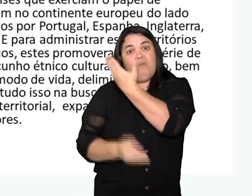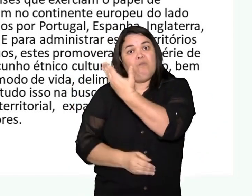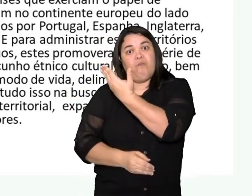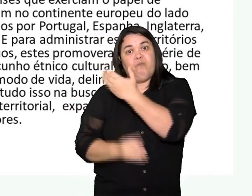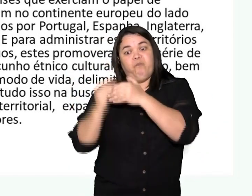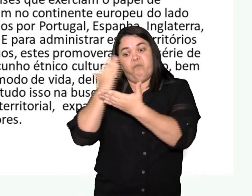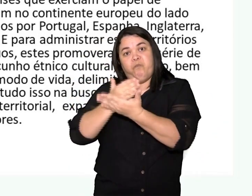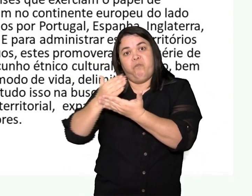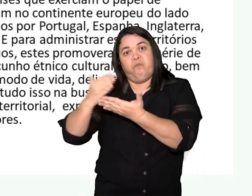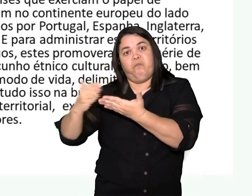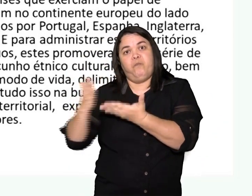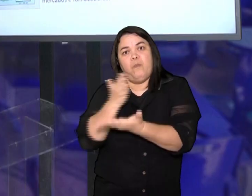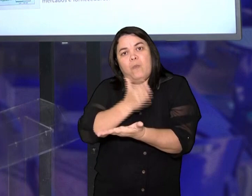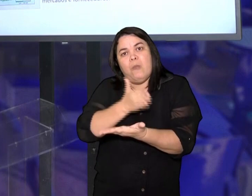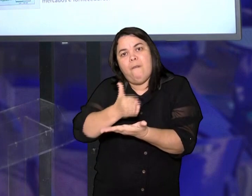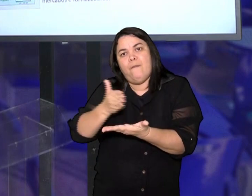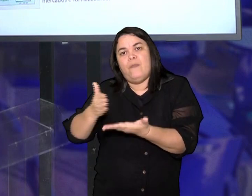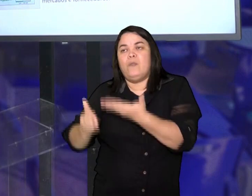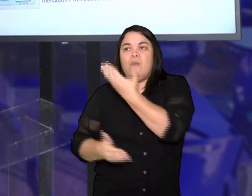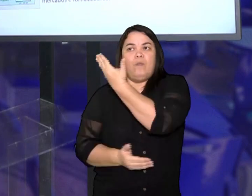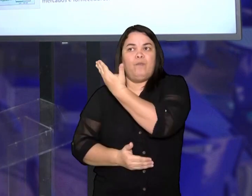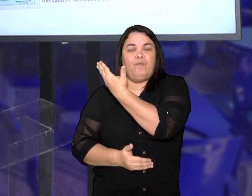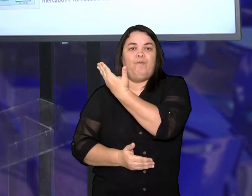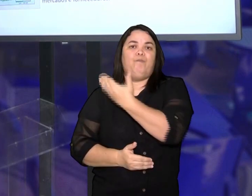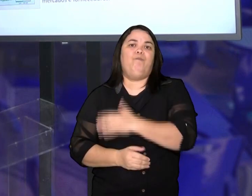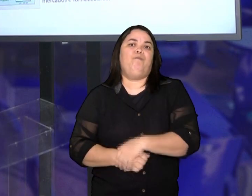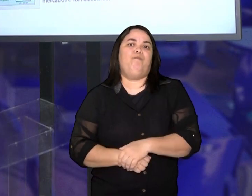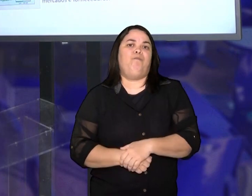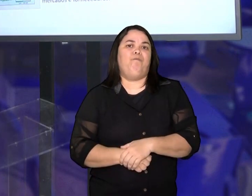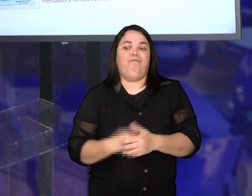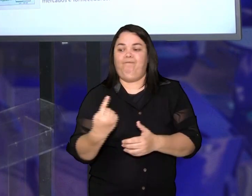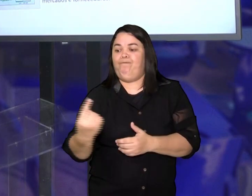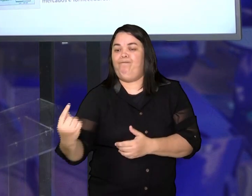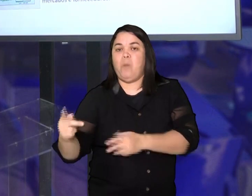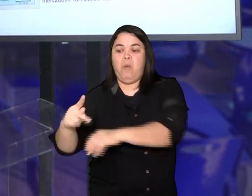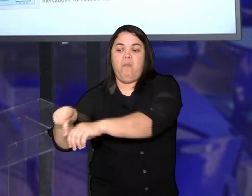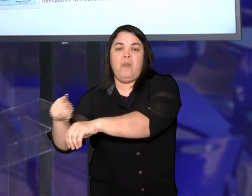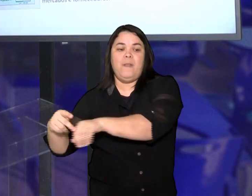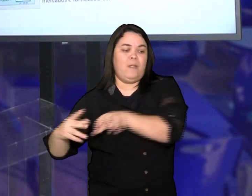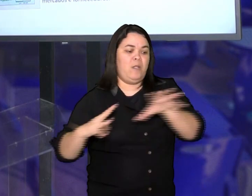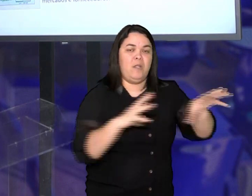esses países, essas organizações políticas, elas foram